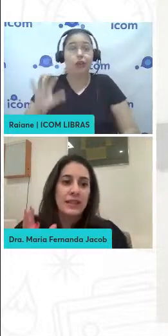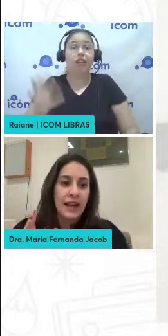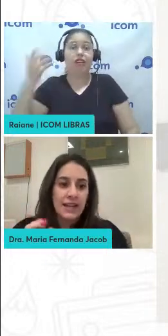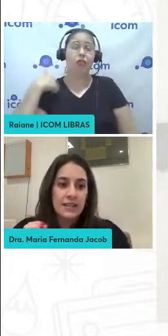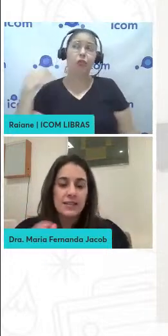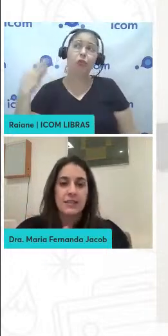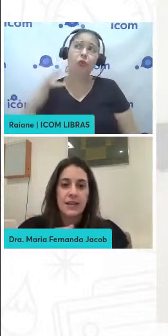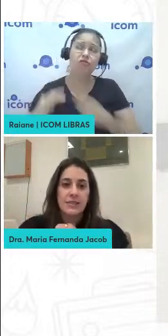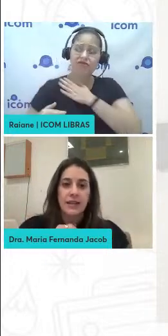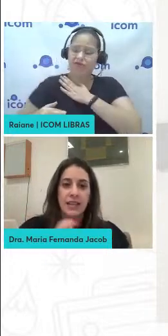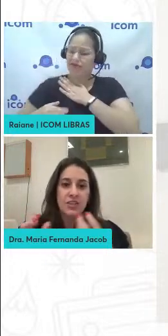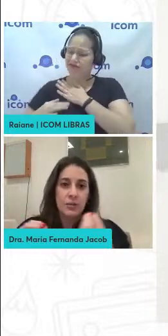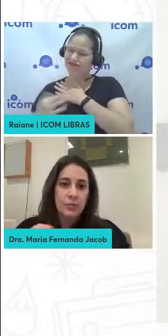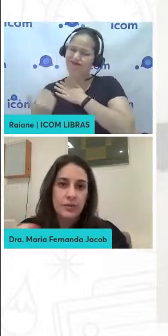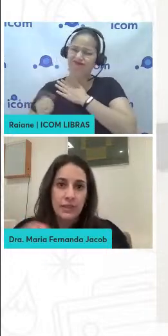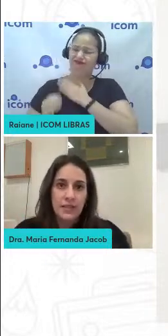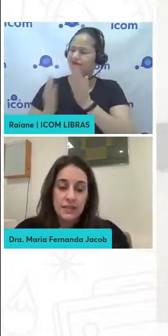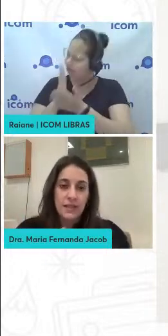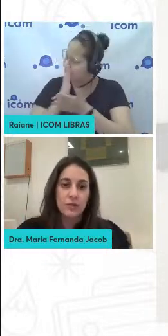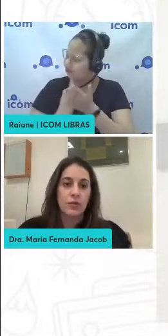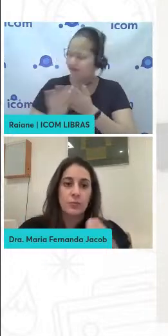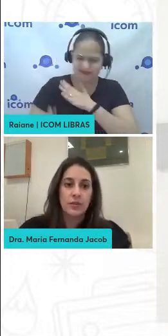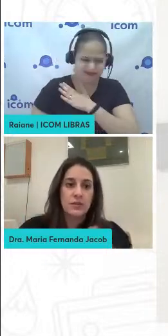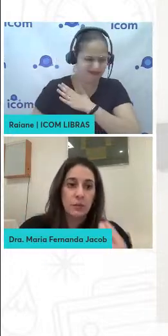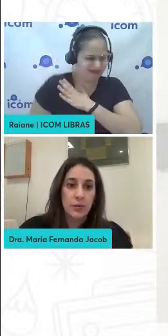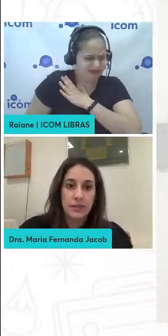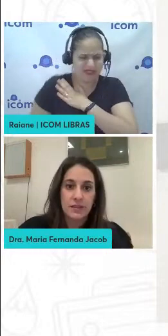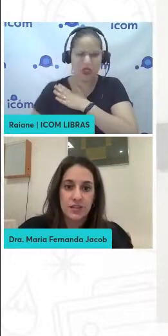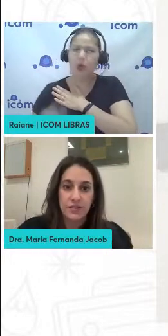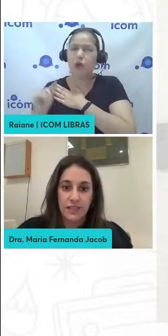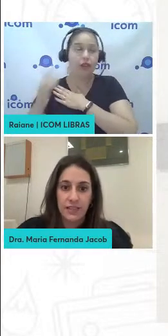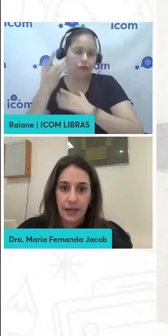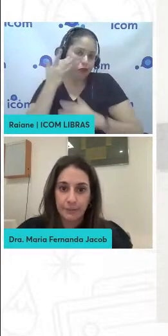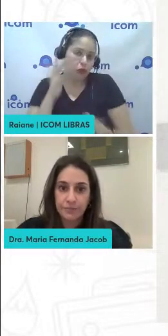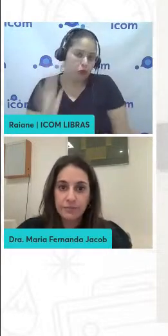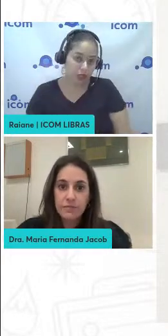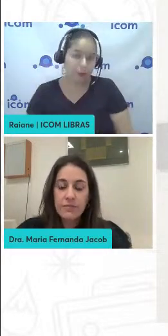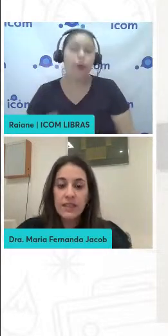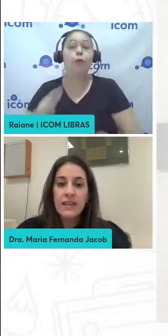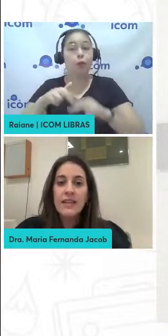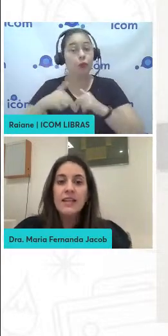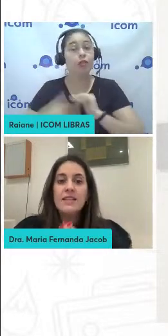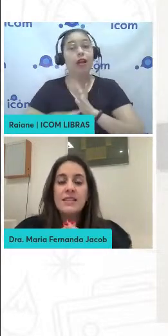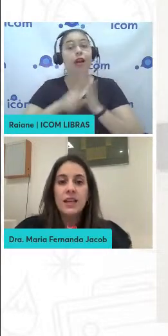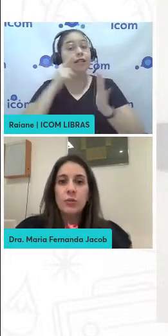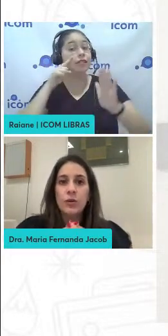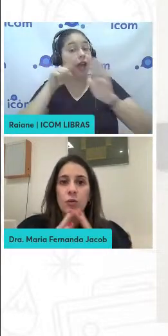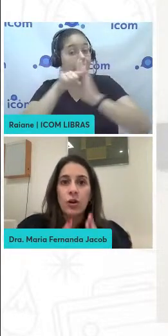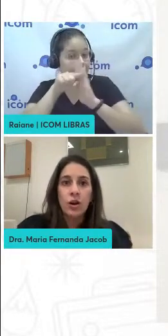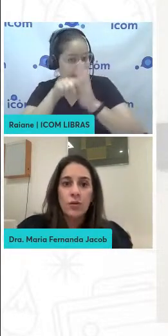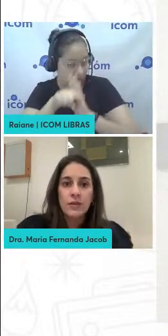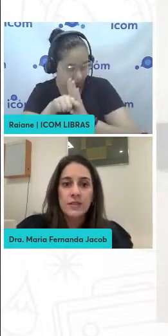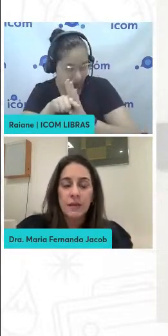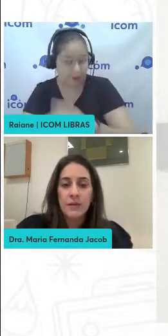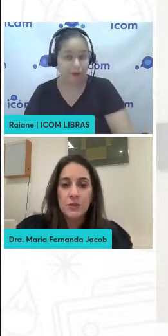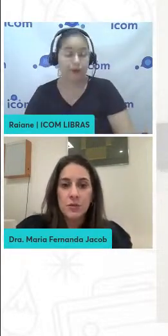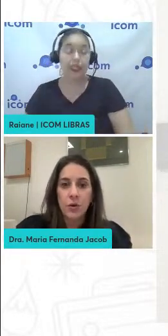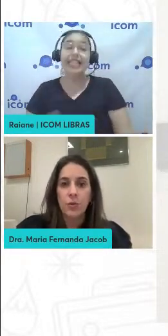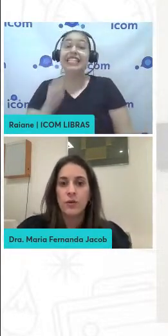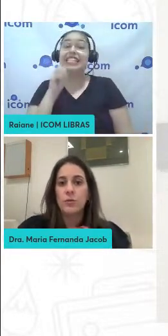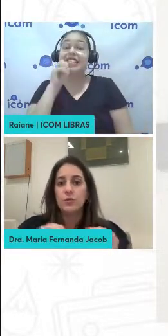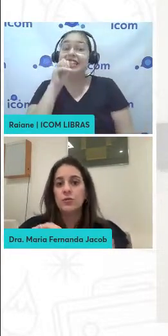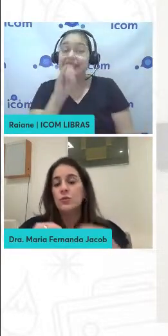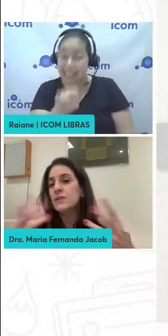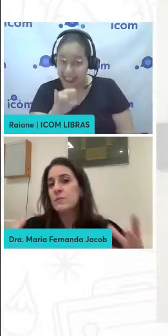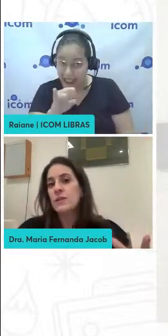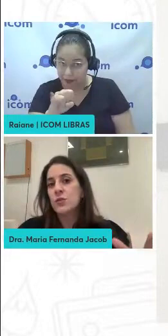por trás dessa queixa, por trás dessa dor, por isso a importância de avaliar. Se eu coloco essa